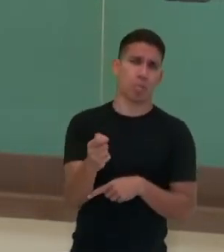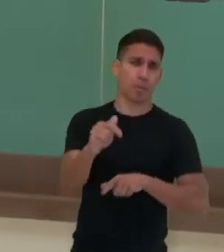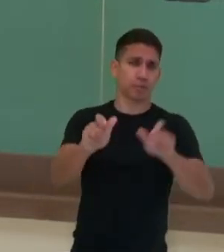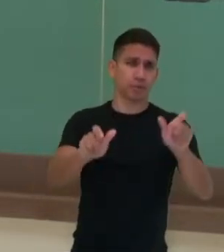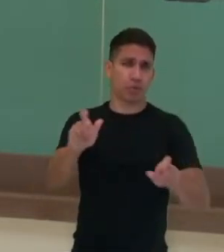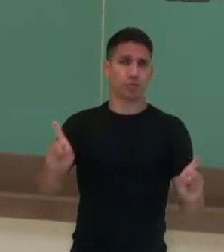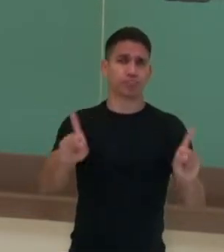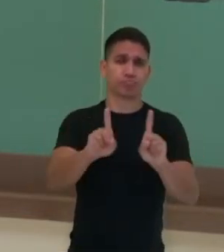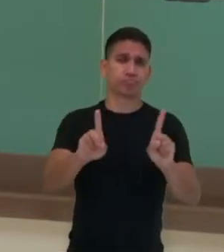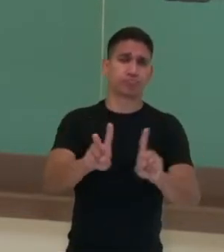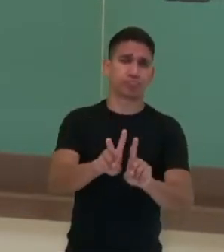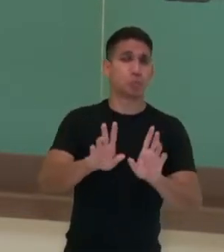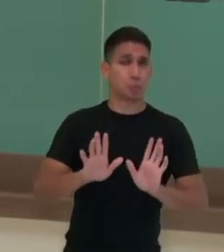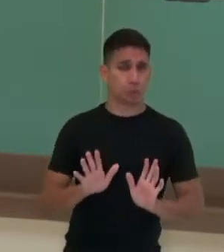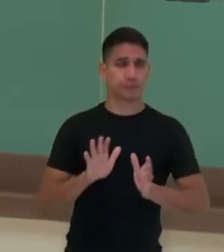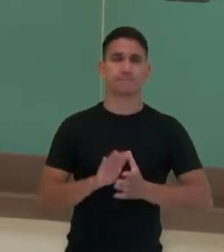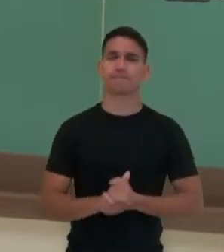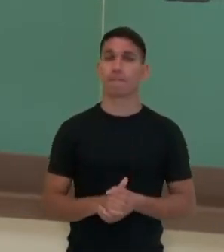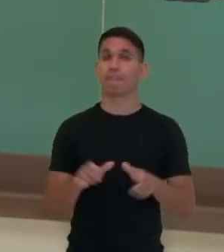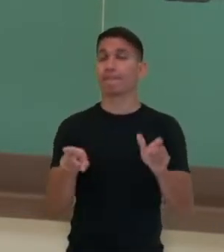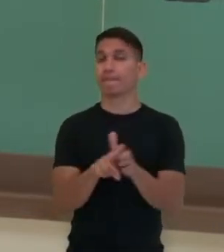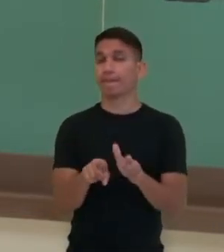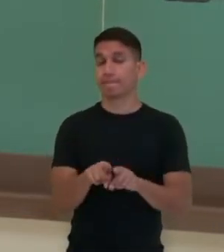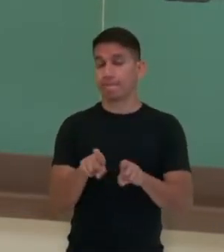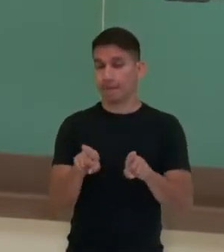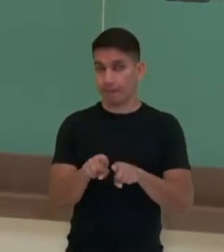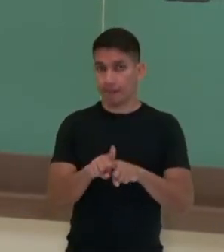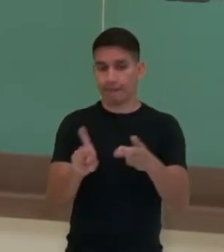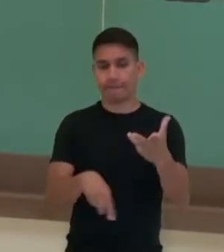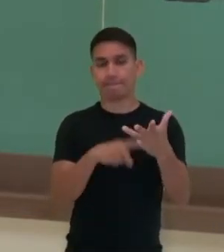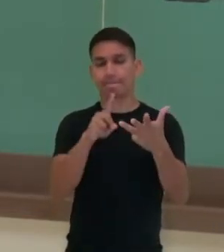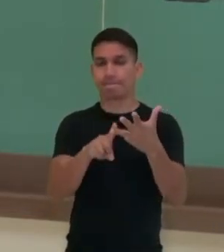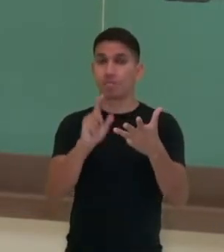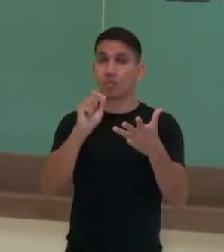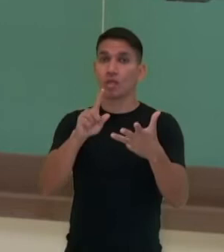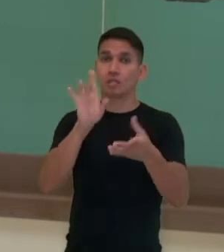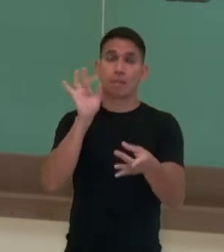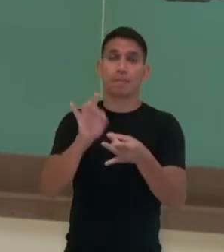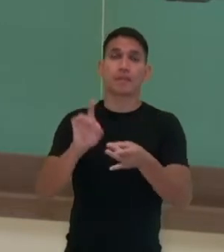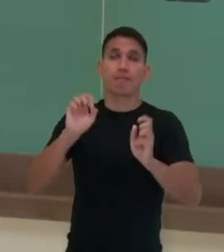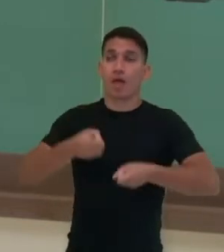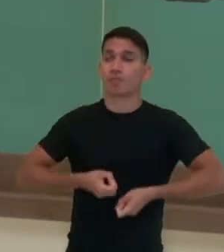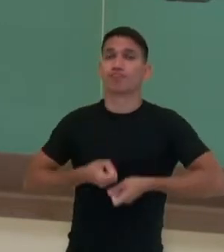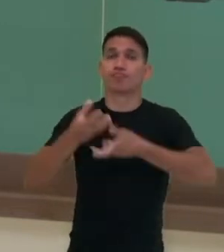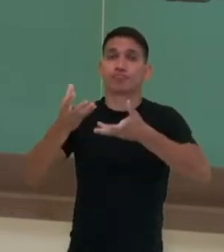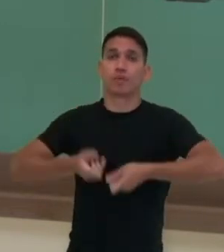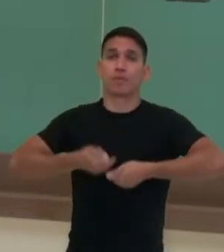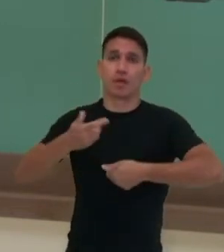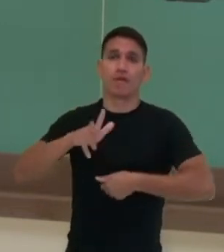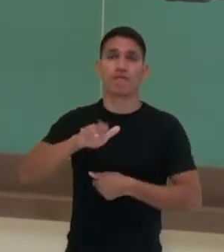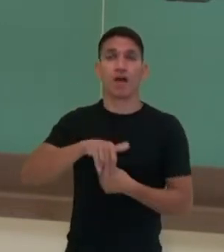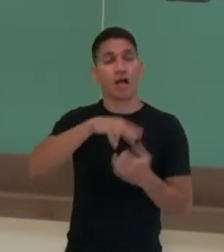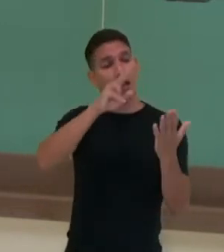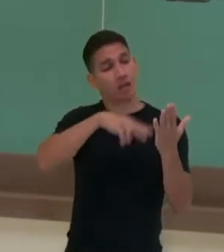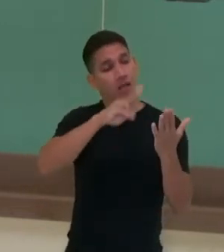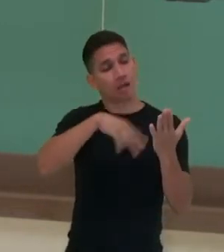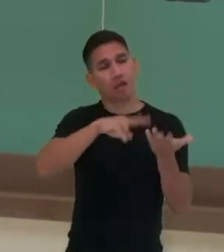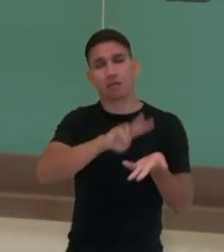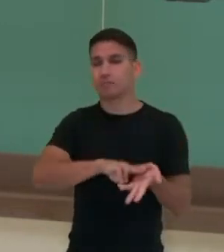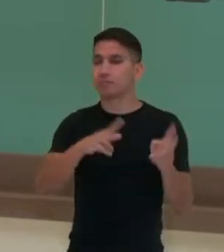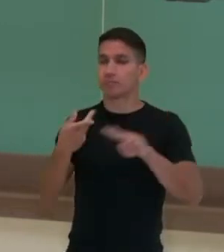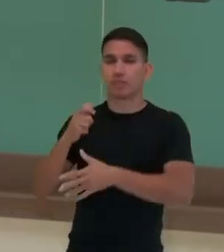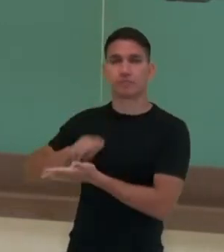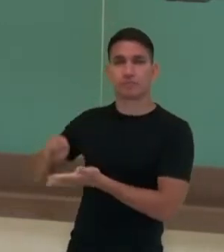personagens. Também é um gênero essencialmente oral que evoluiu para o escrito.